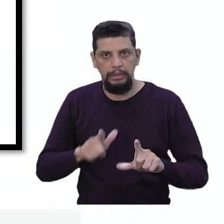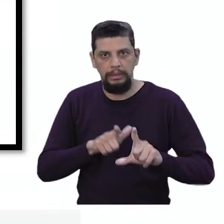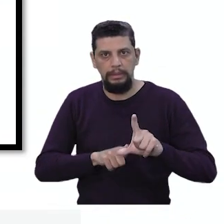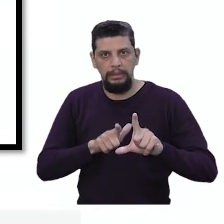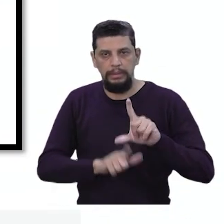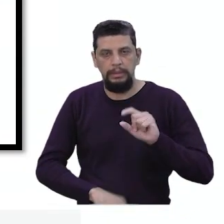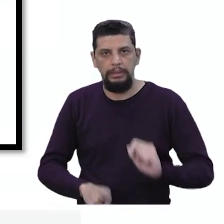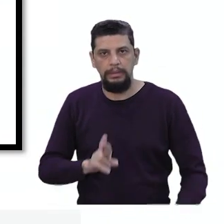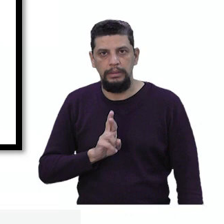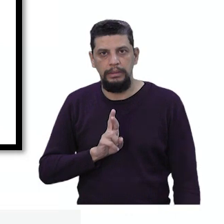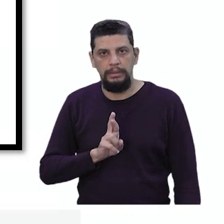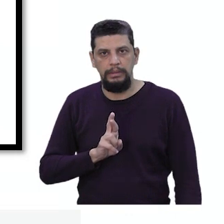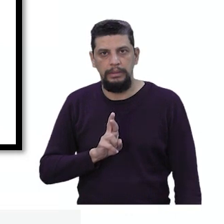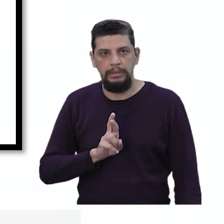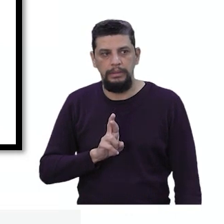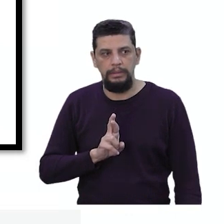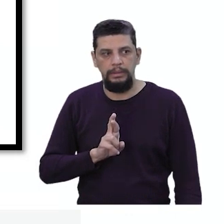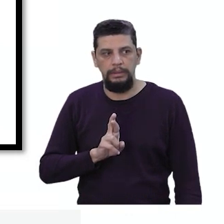o R,